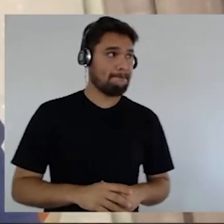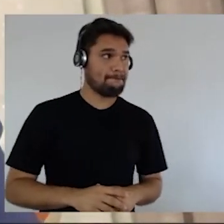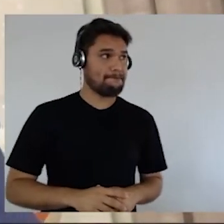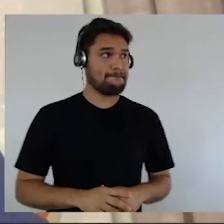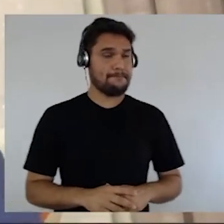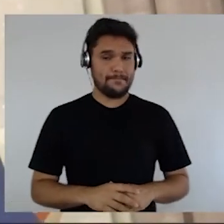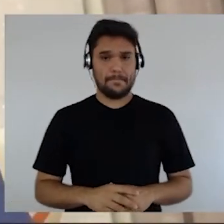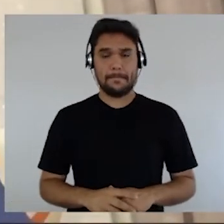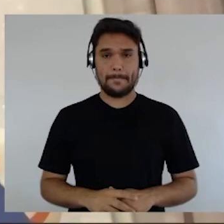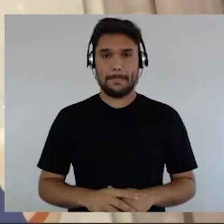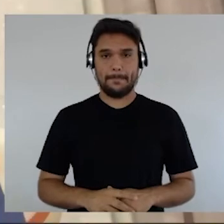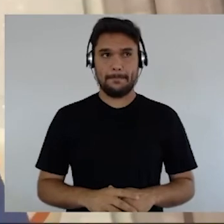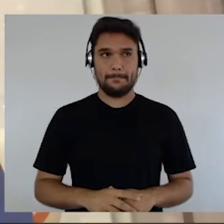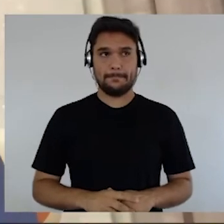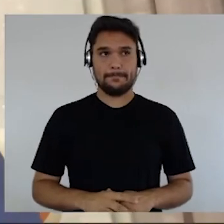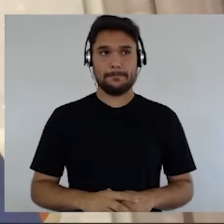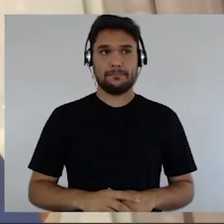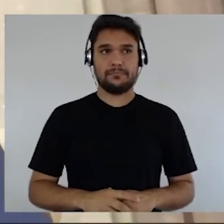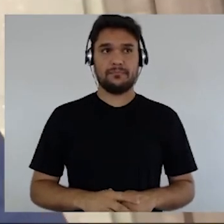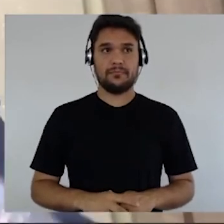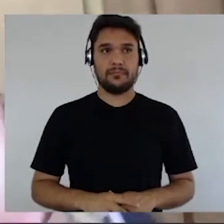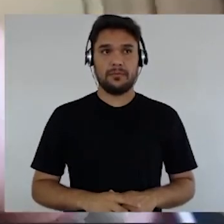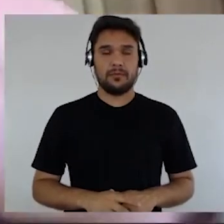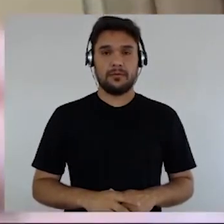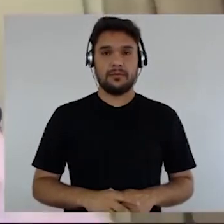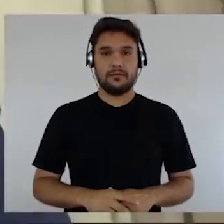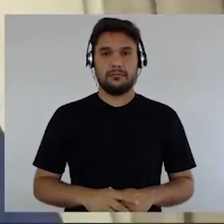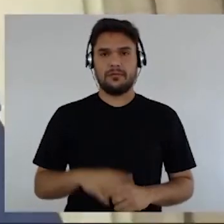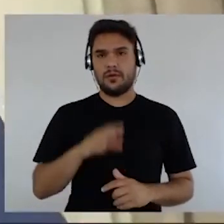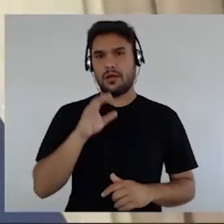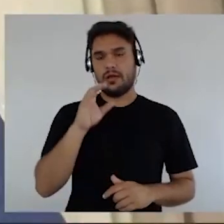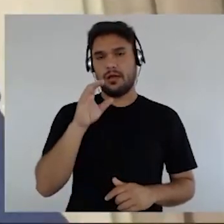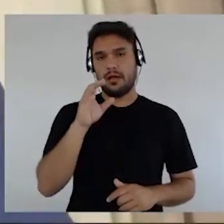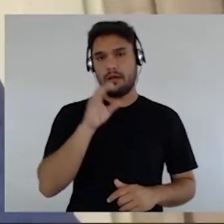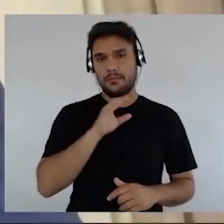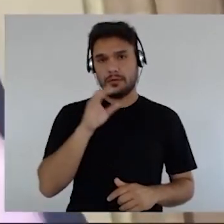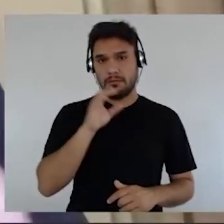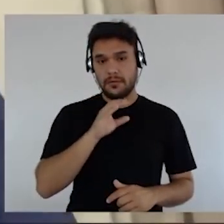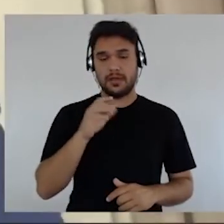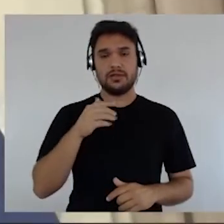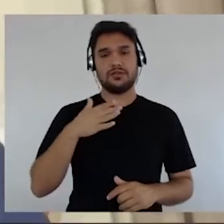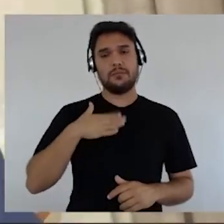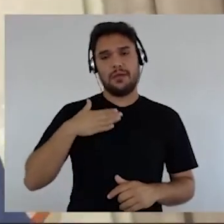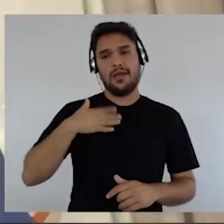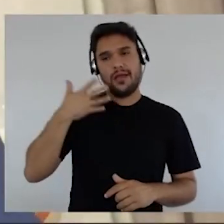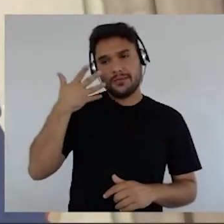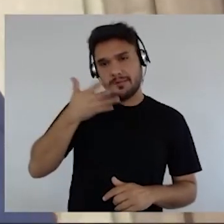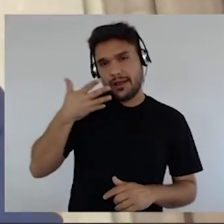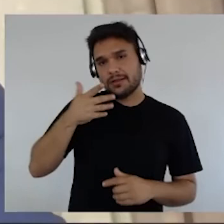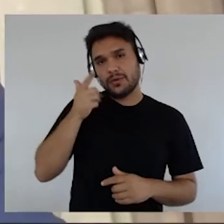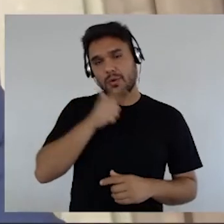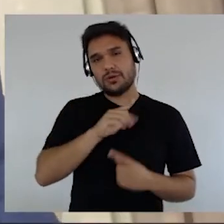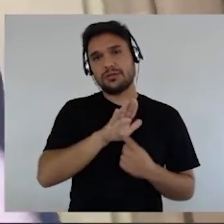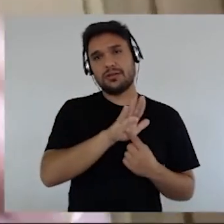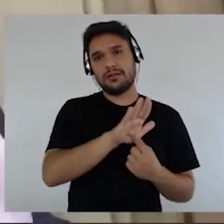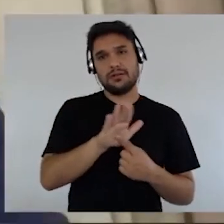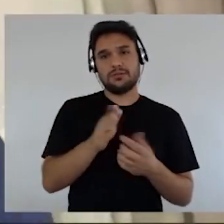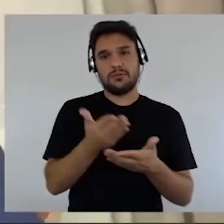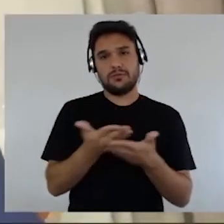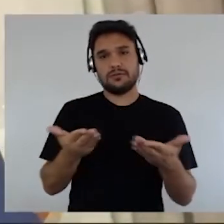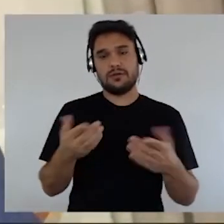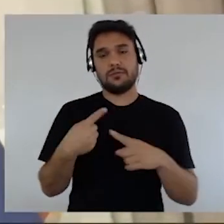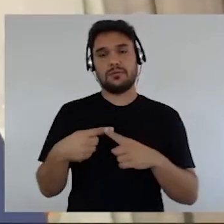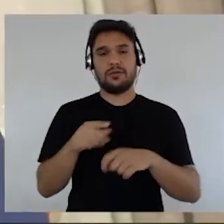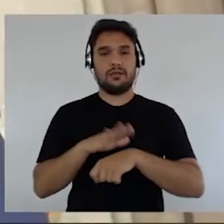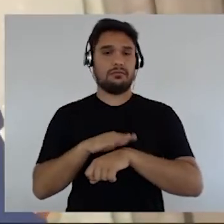da legislação infraconstitucional. Então, rapidamente, foi o que eu pude expor, dado a premência